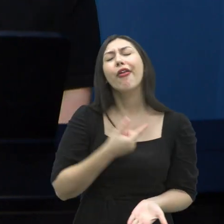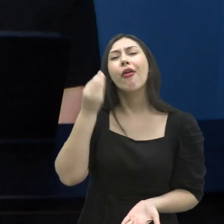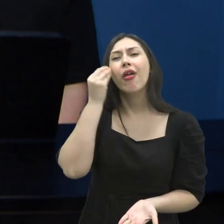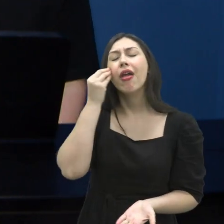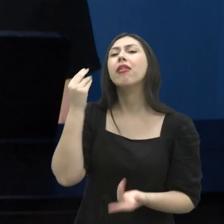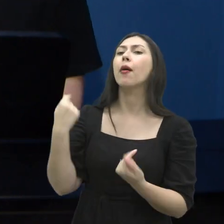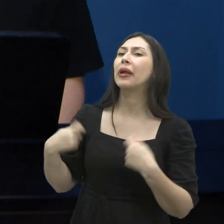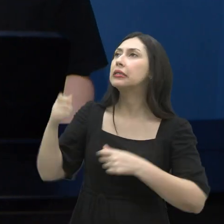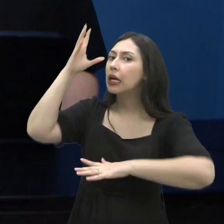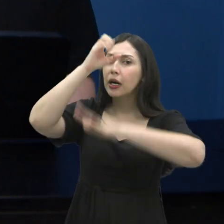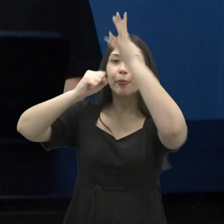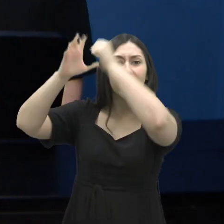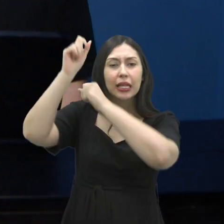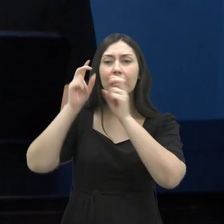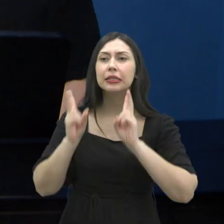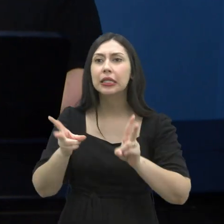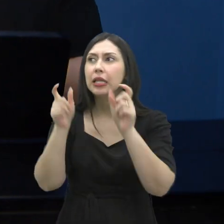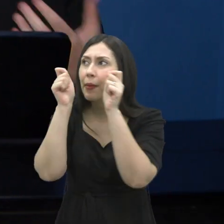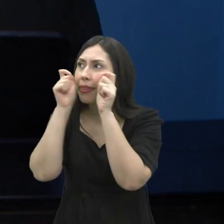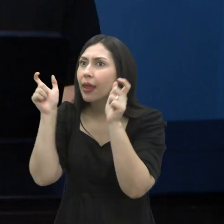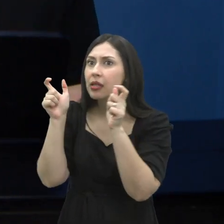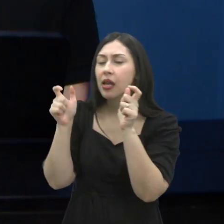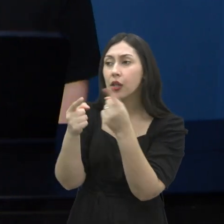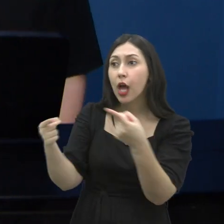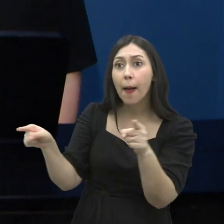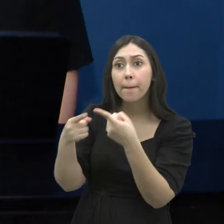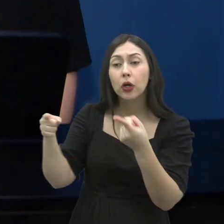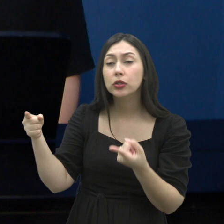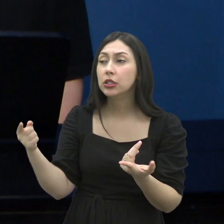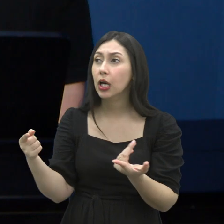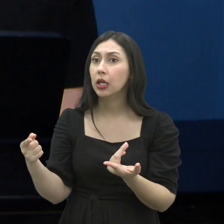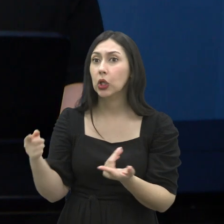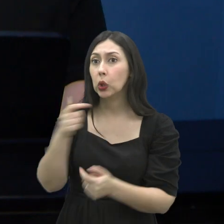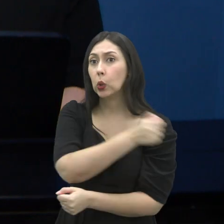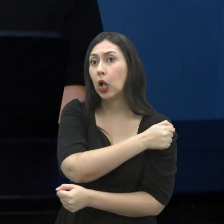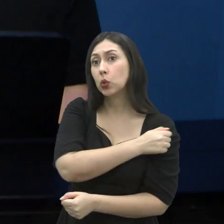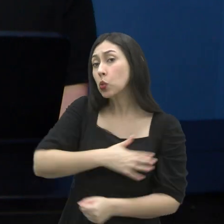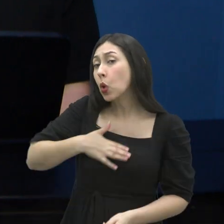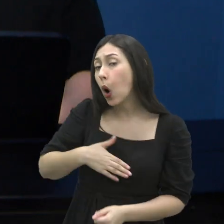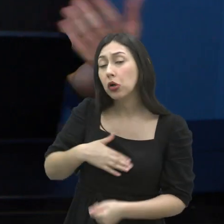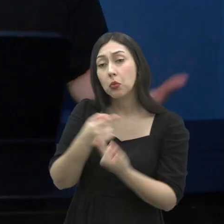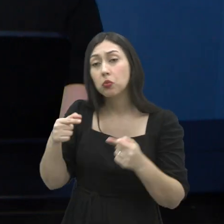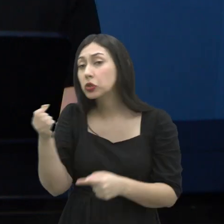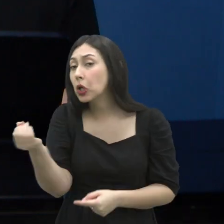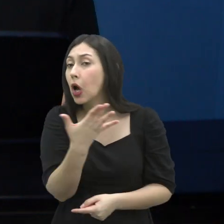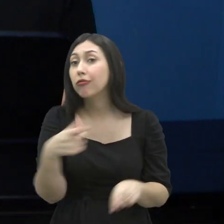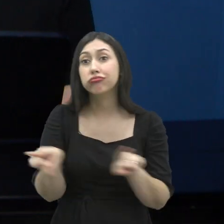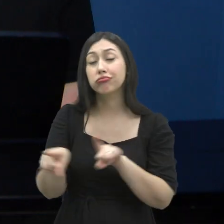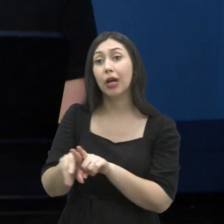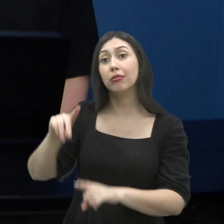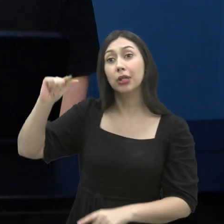para aprender, de fato, tem que estar antenado aí em todos os repertórios, tudo que os alunos querem cantar, as coisas mais atuais, as coisas mais